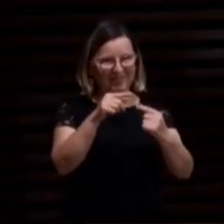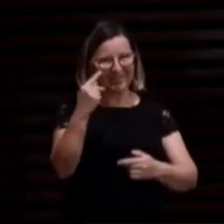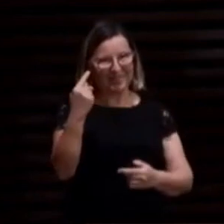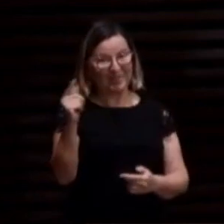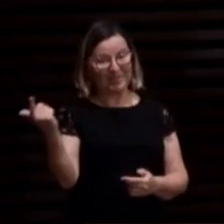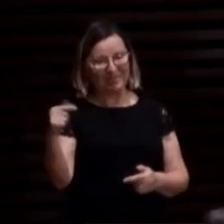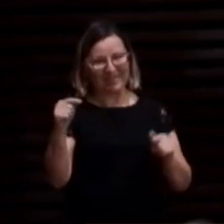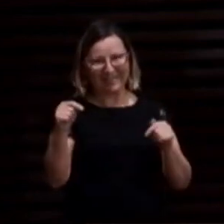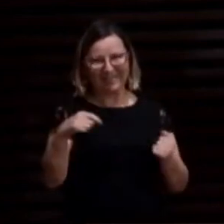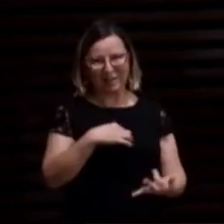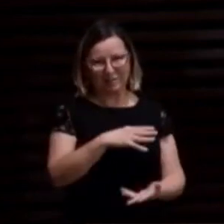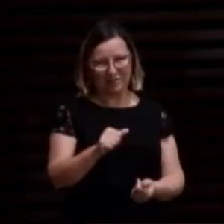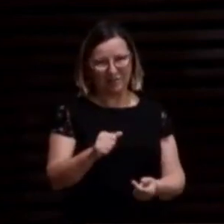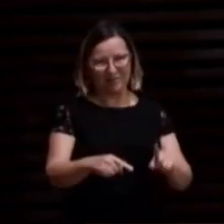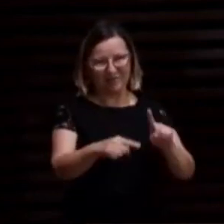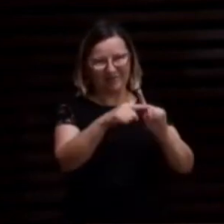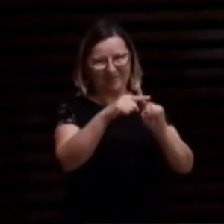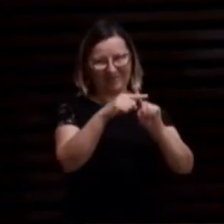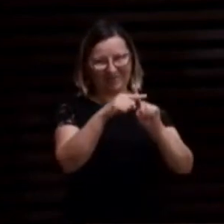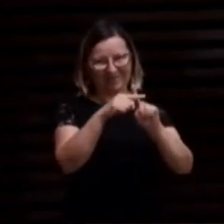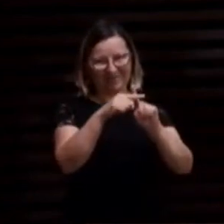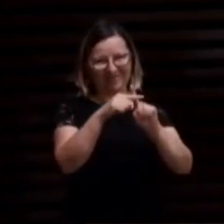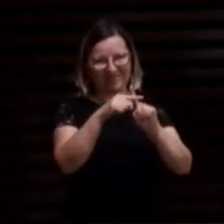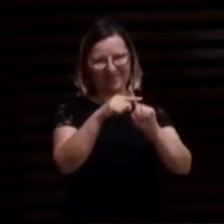foi a cruz.